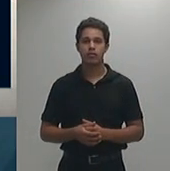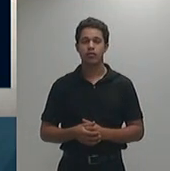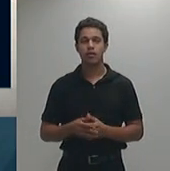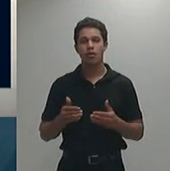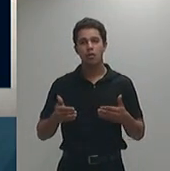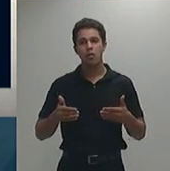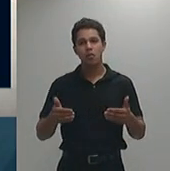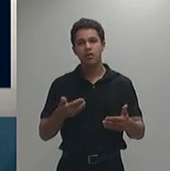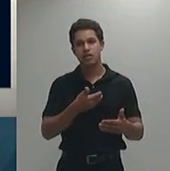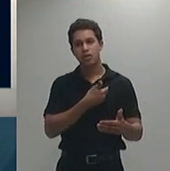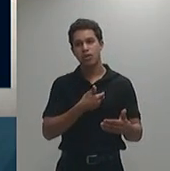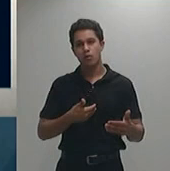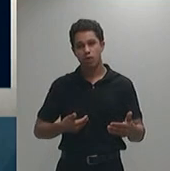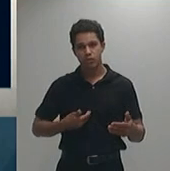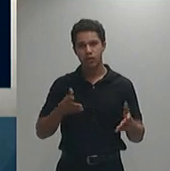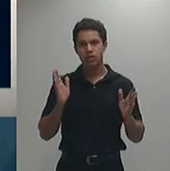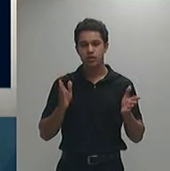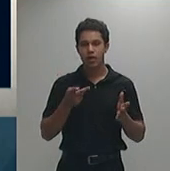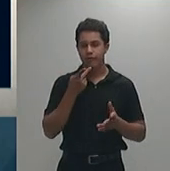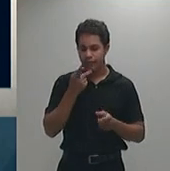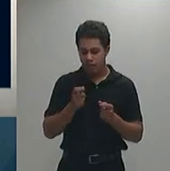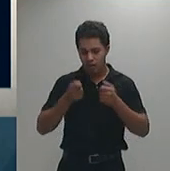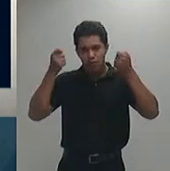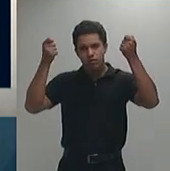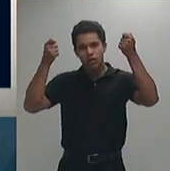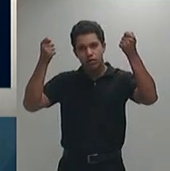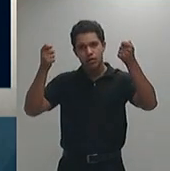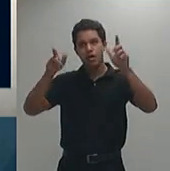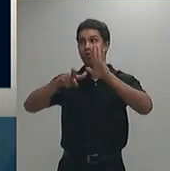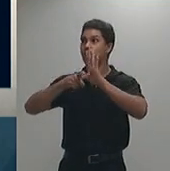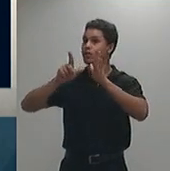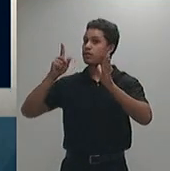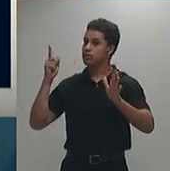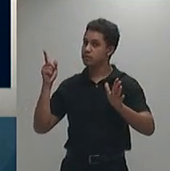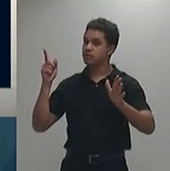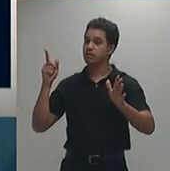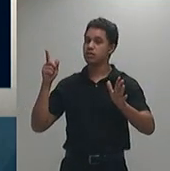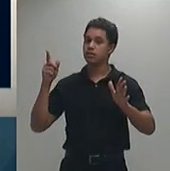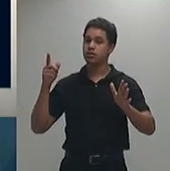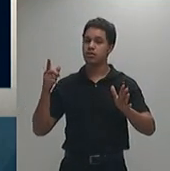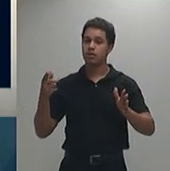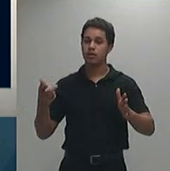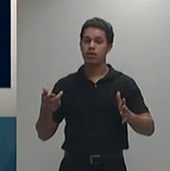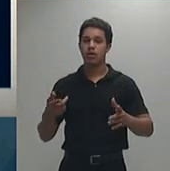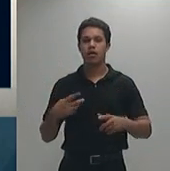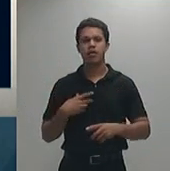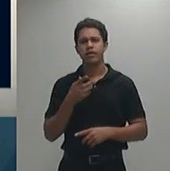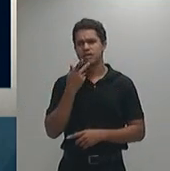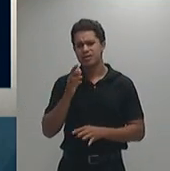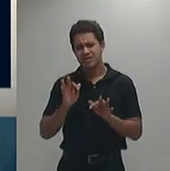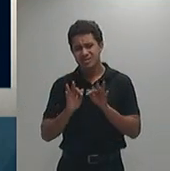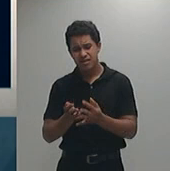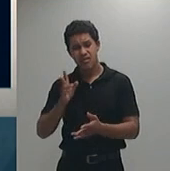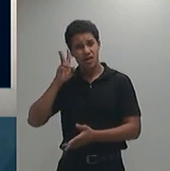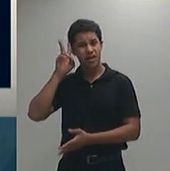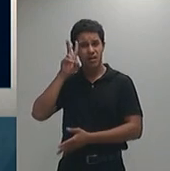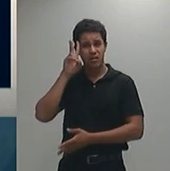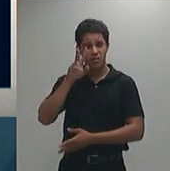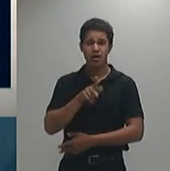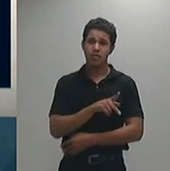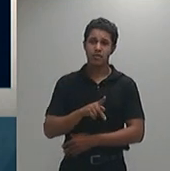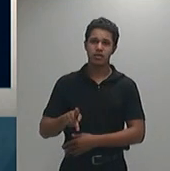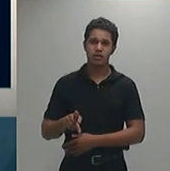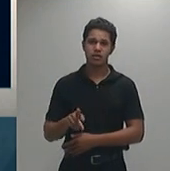público já havia se manifestado nos autos e apenas para lembrar Presidente cada